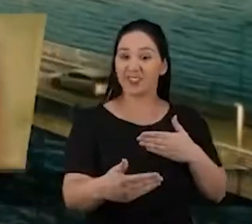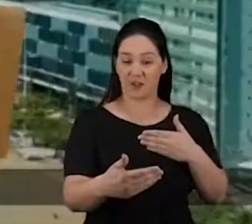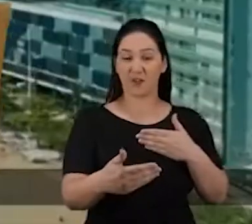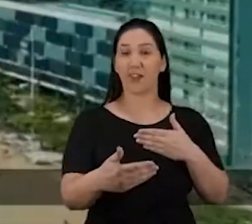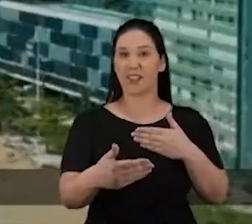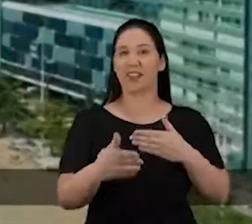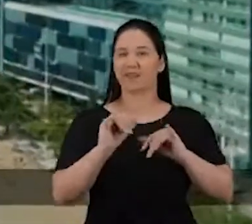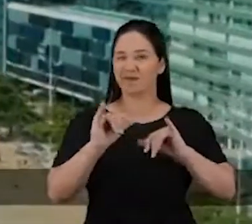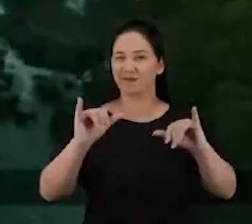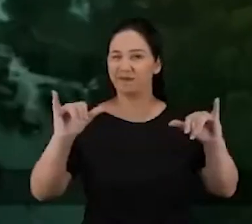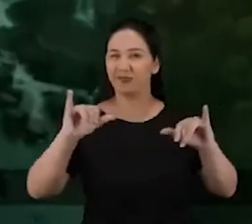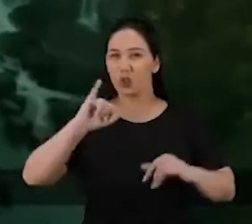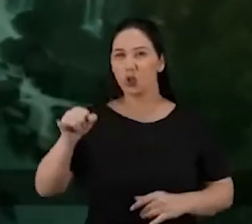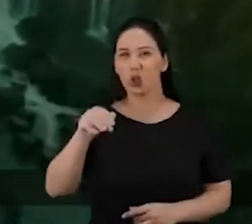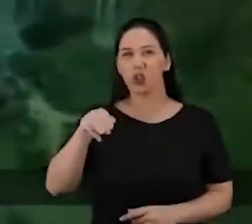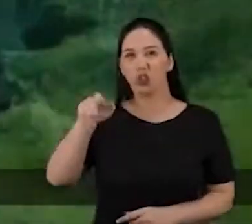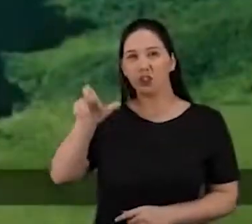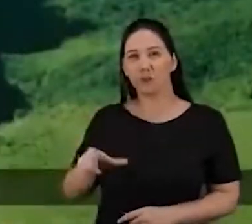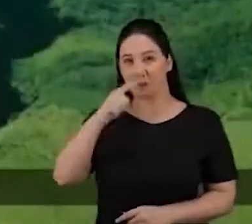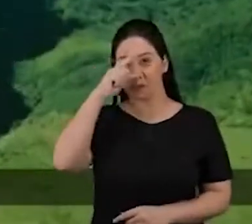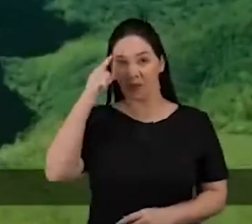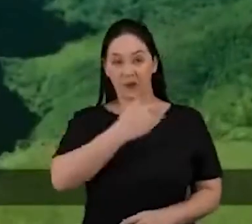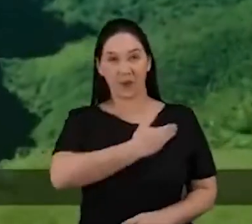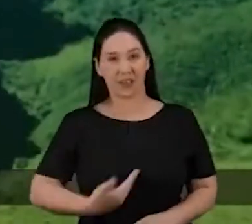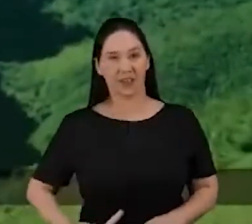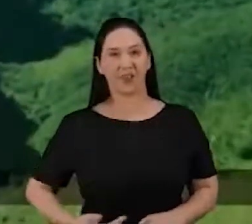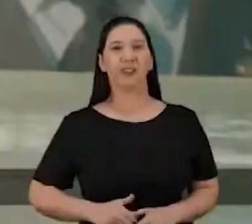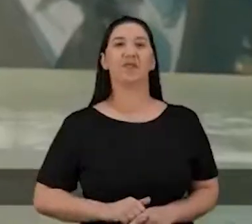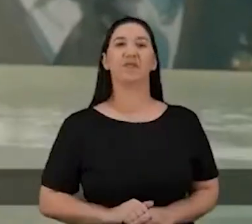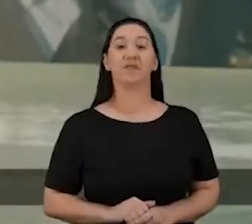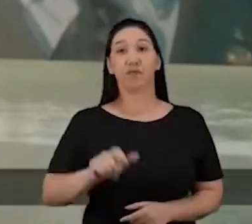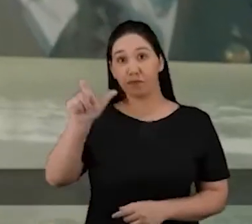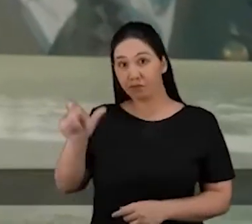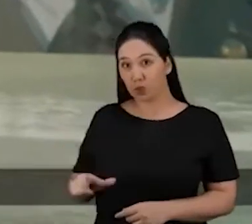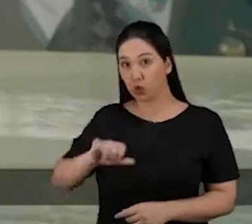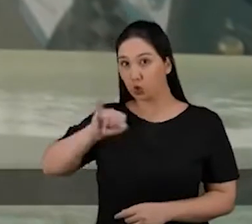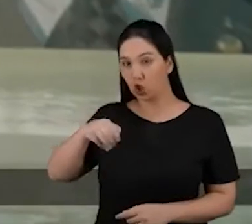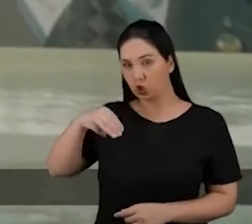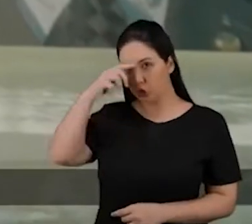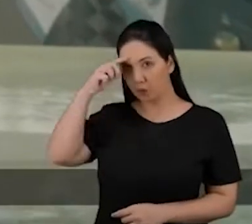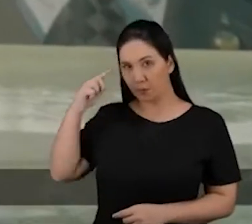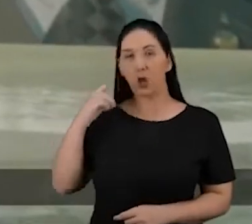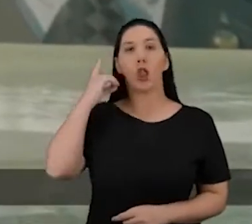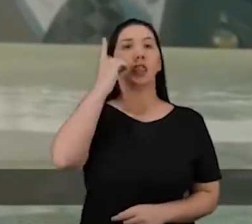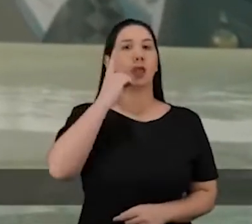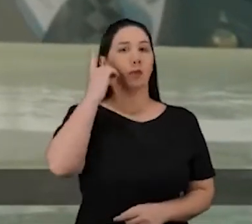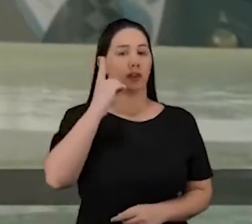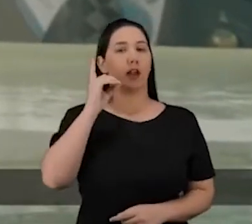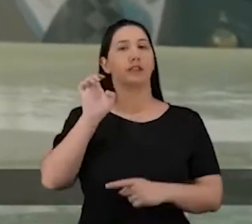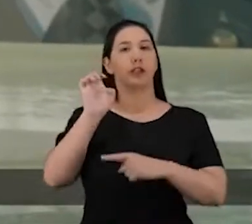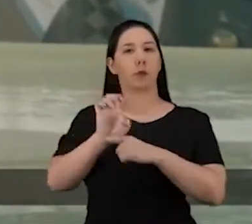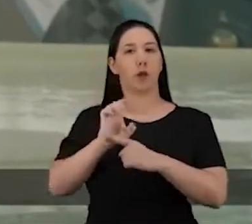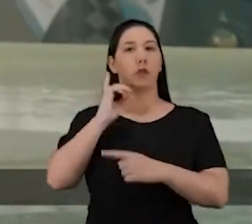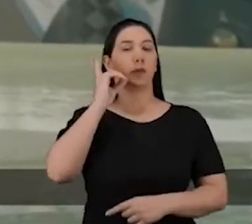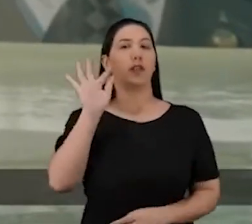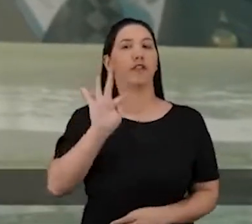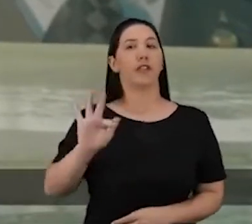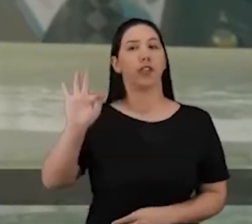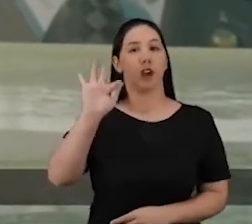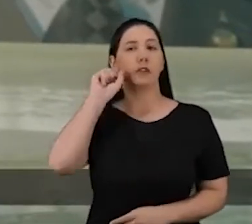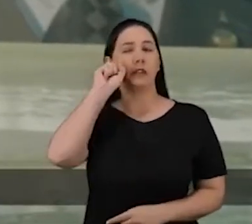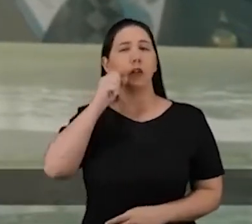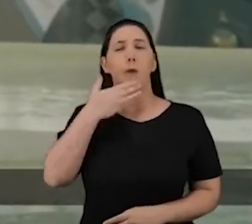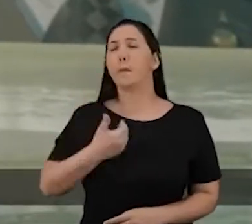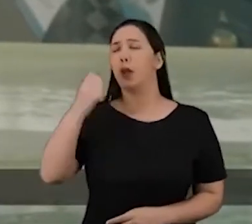Começa agora o programa Jorginho Melo, governador. Jorginho Melo foi deputado estadual, deputado federal e o